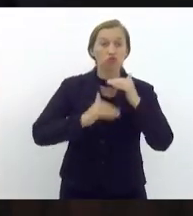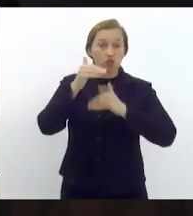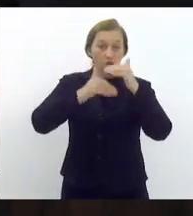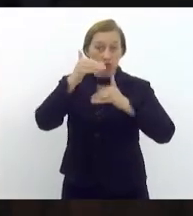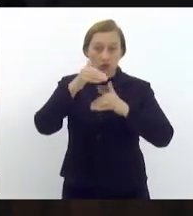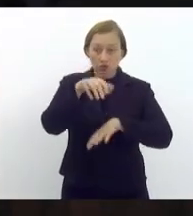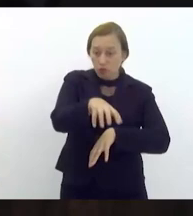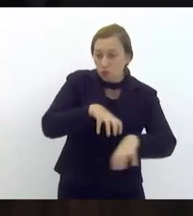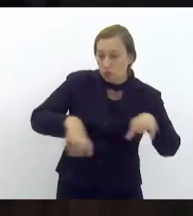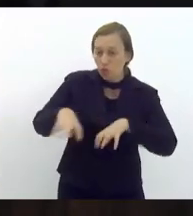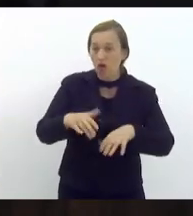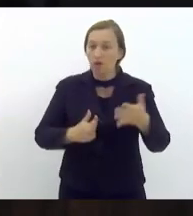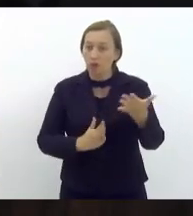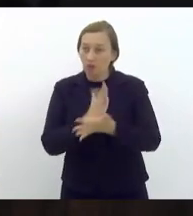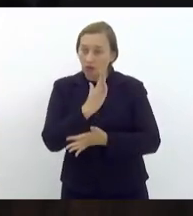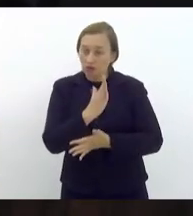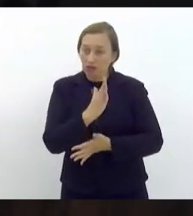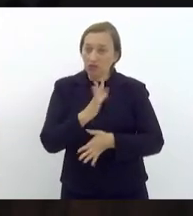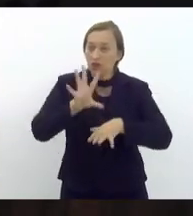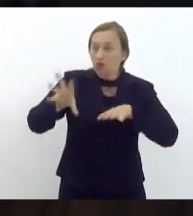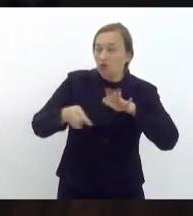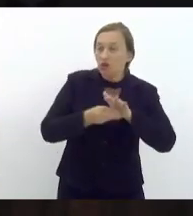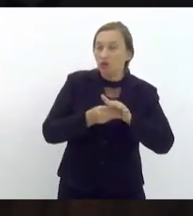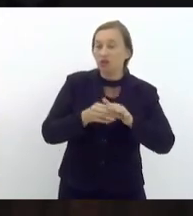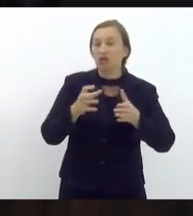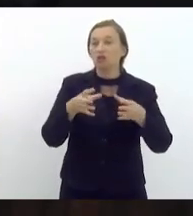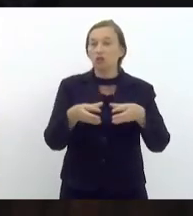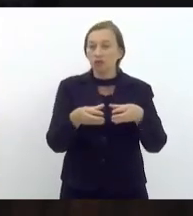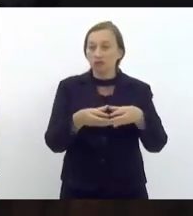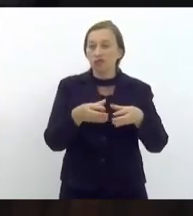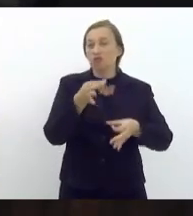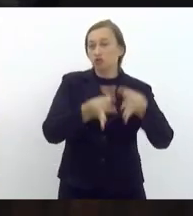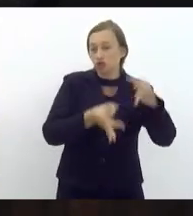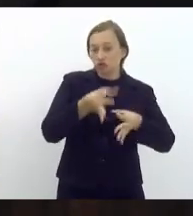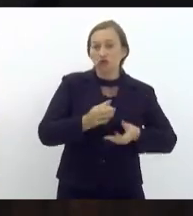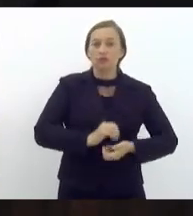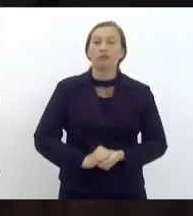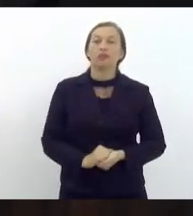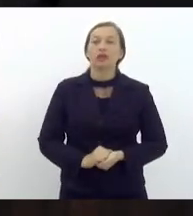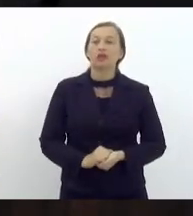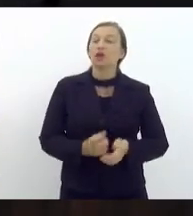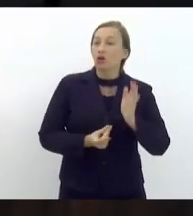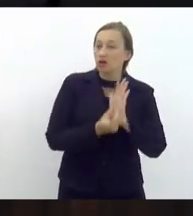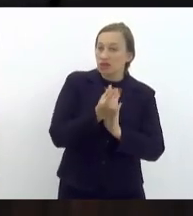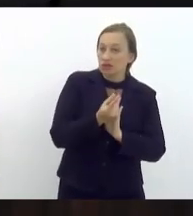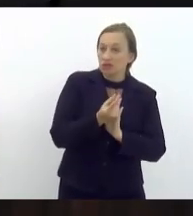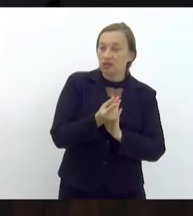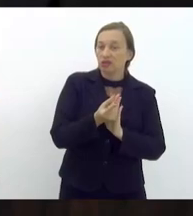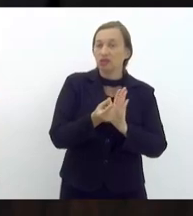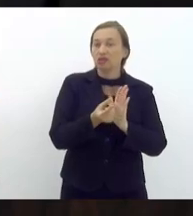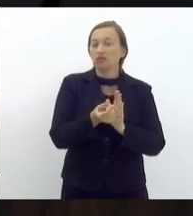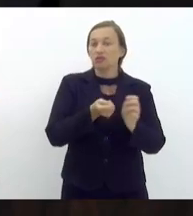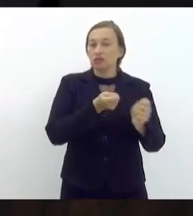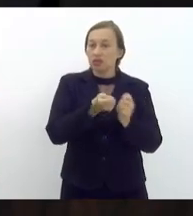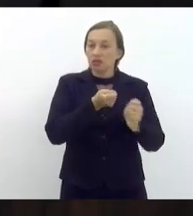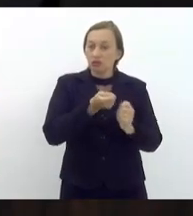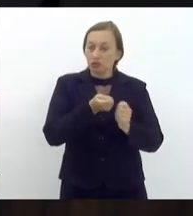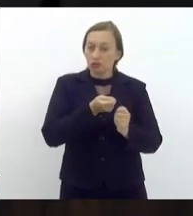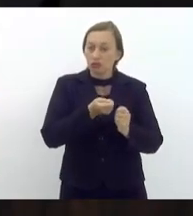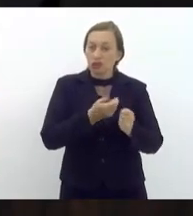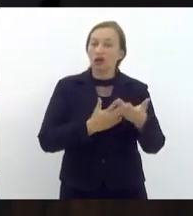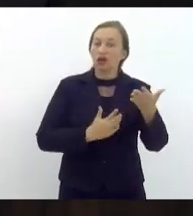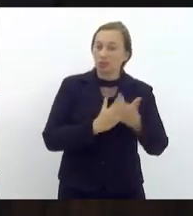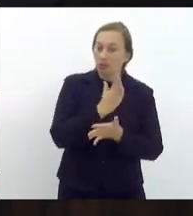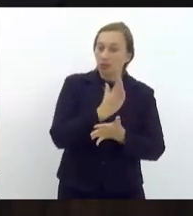Regional favorável com emenda da comissão de constituição e Justiça de orçamento Finanças fiscalização financeira